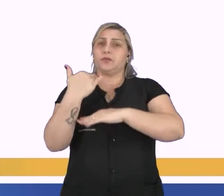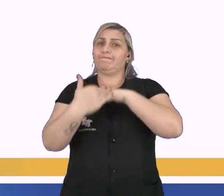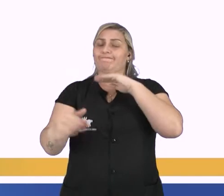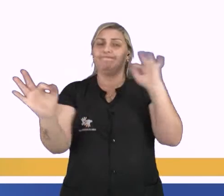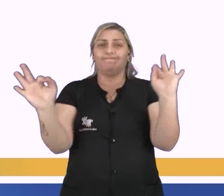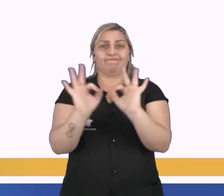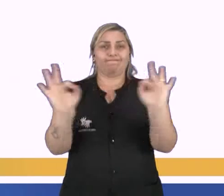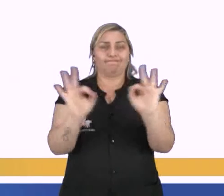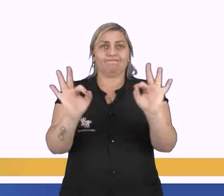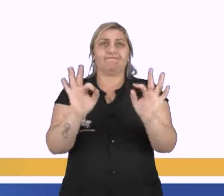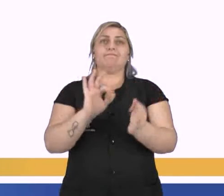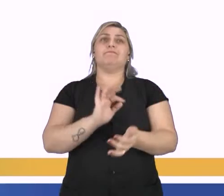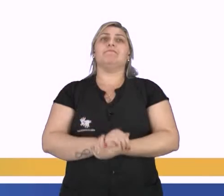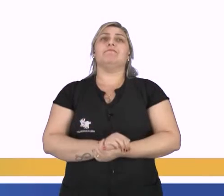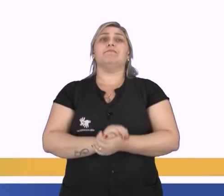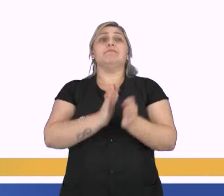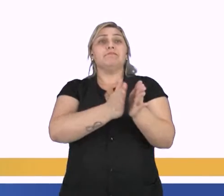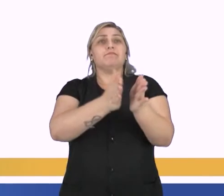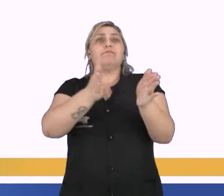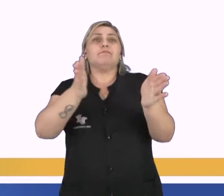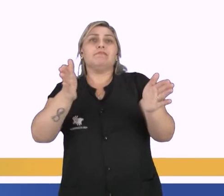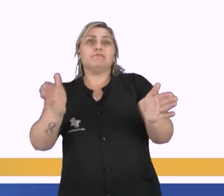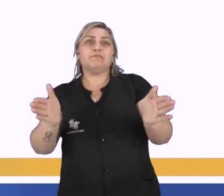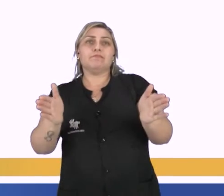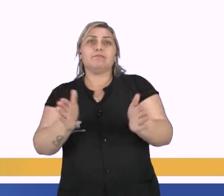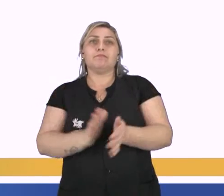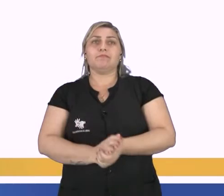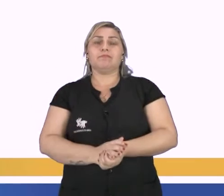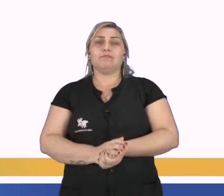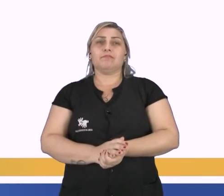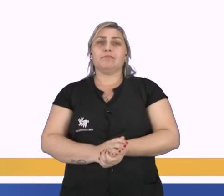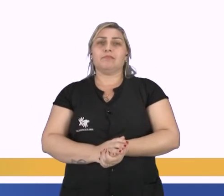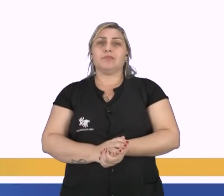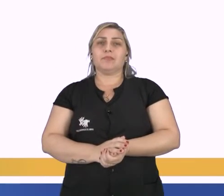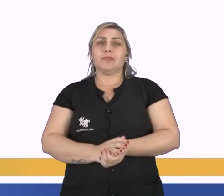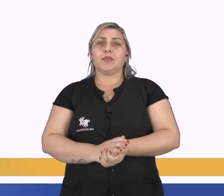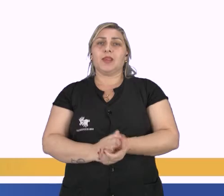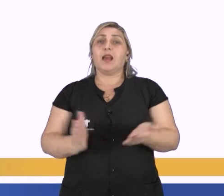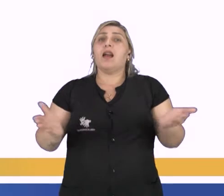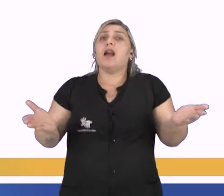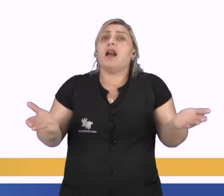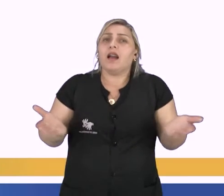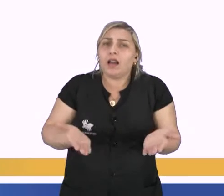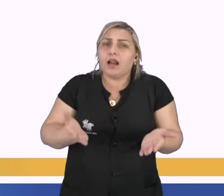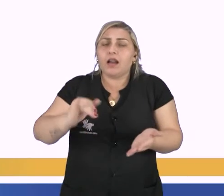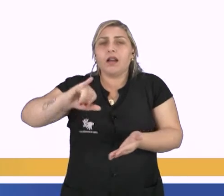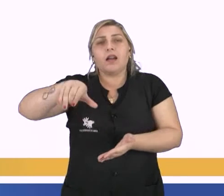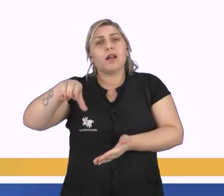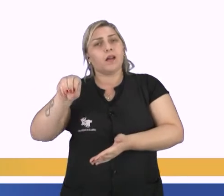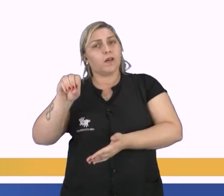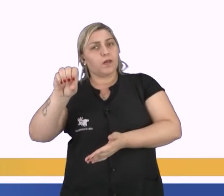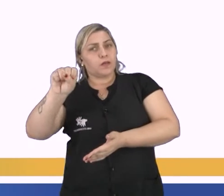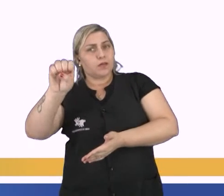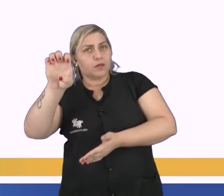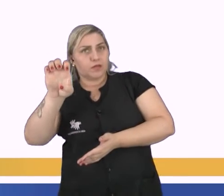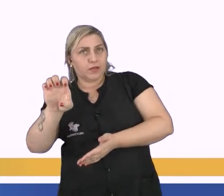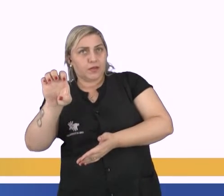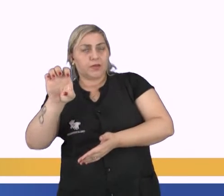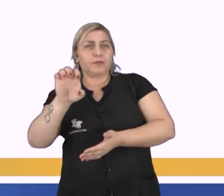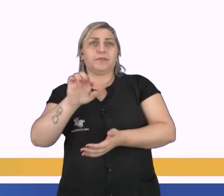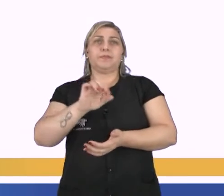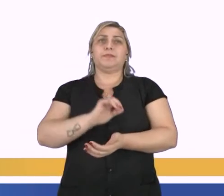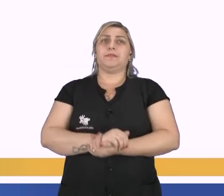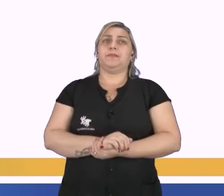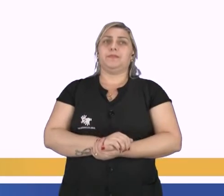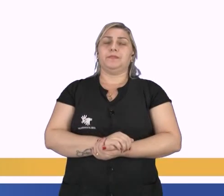sido convocados. E aqui também é outro período. Agora, vamos ver se é composto, se não é, aí